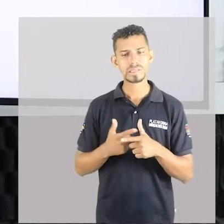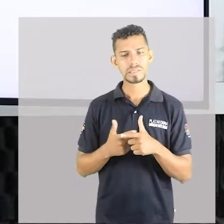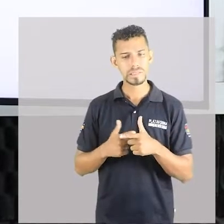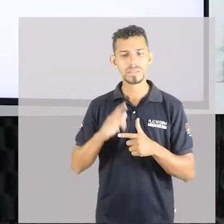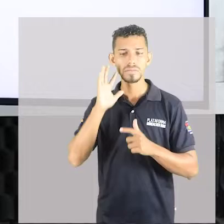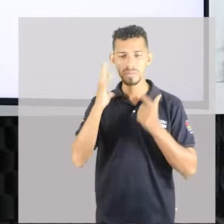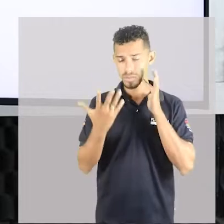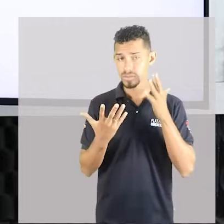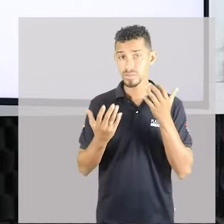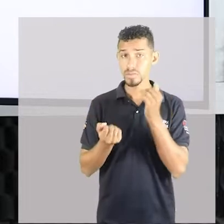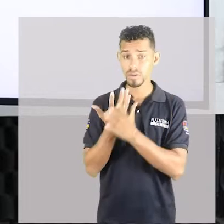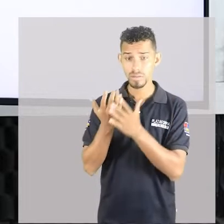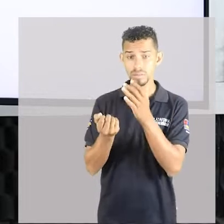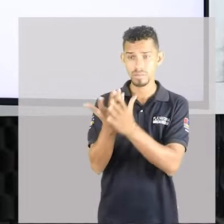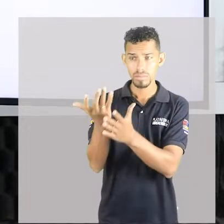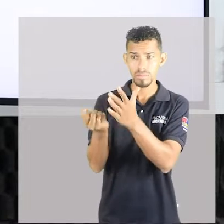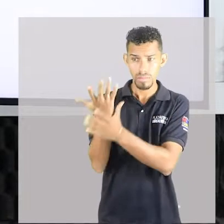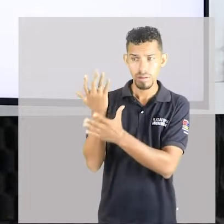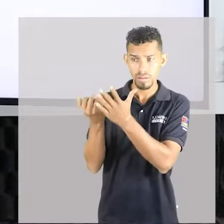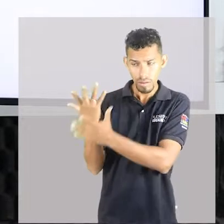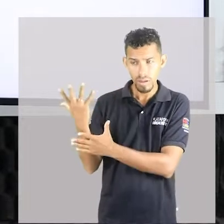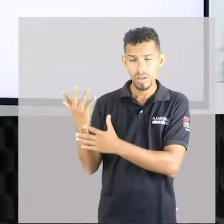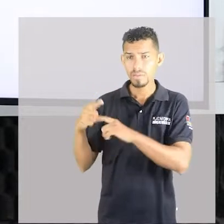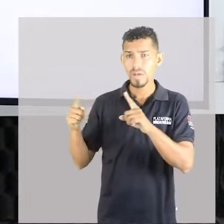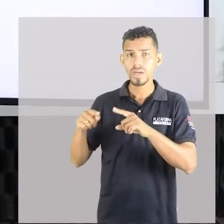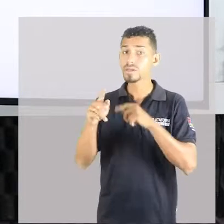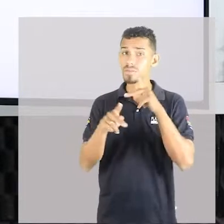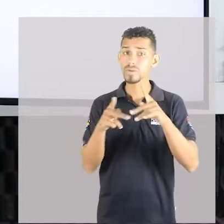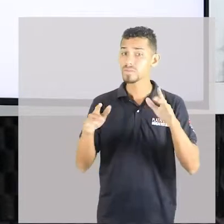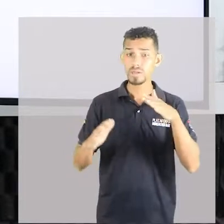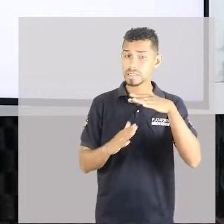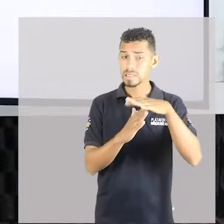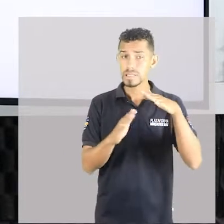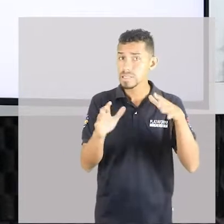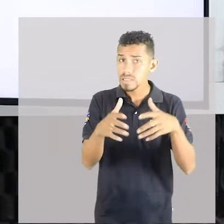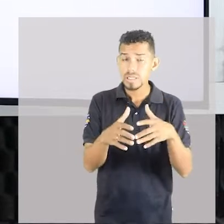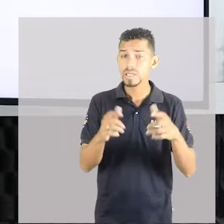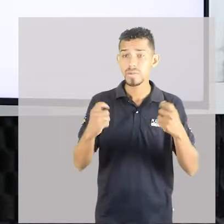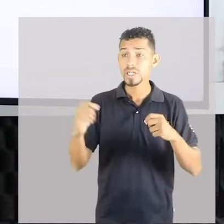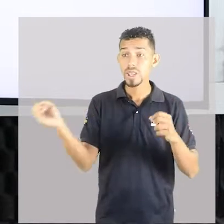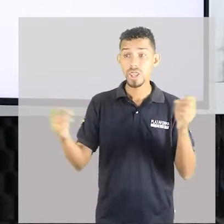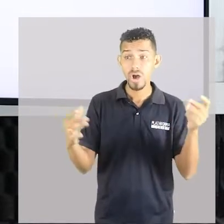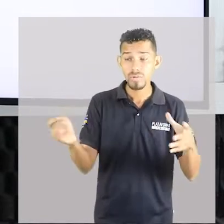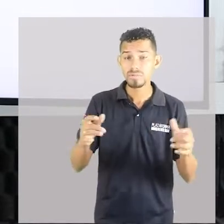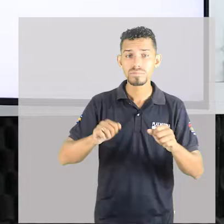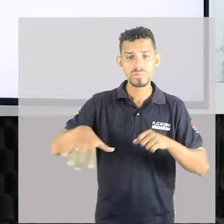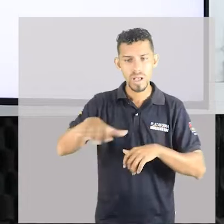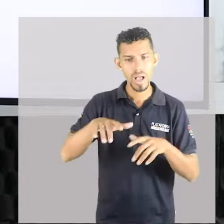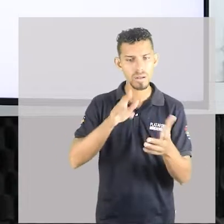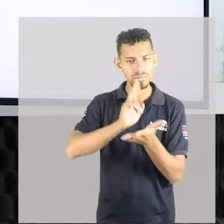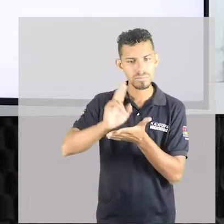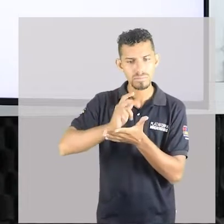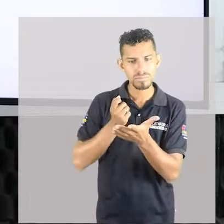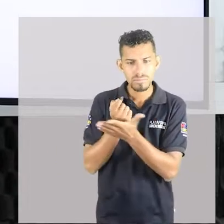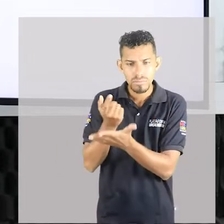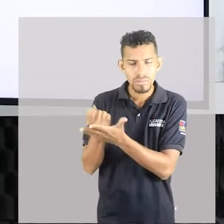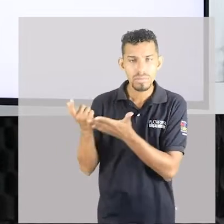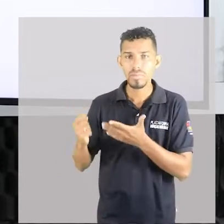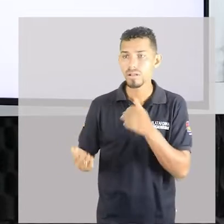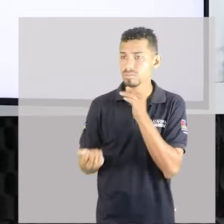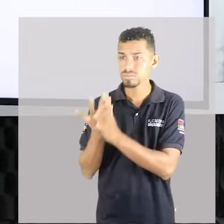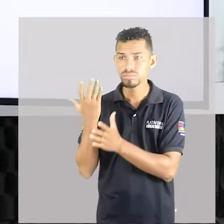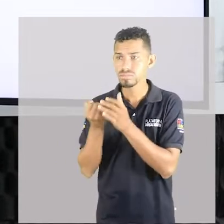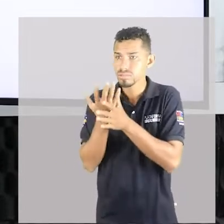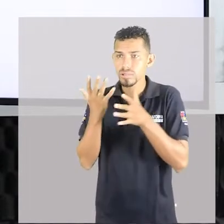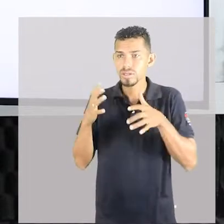problema. Estou produzindo, mas a minha população é limitada. Eu preciso de novos mercados consumidores. Eu estou